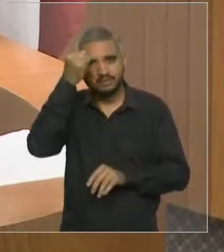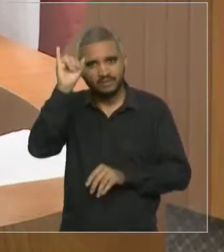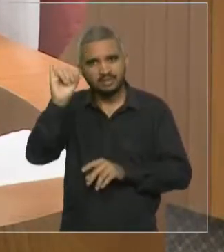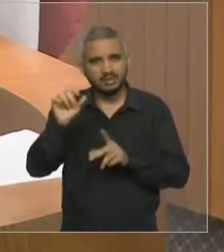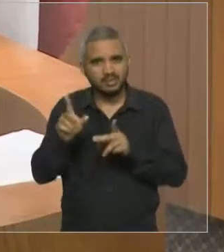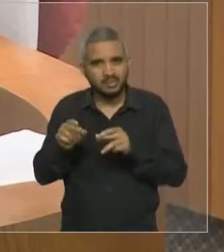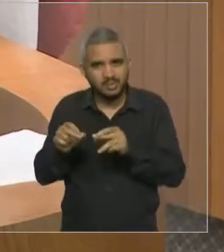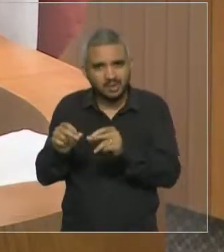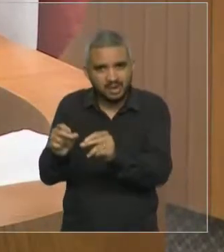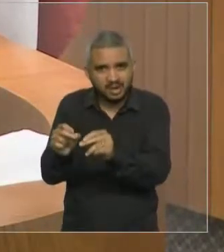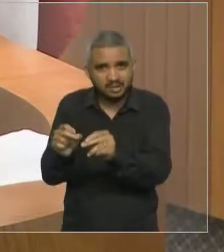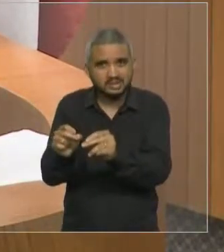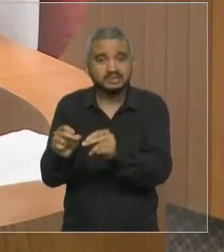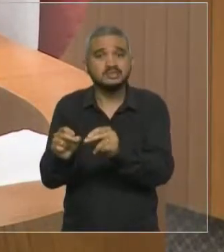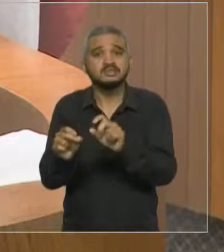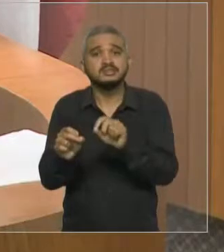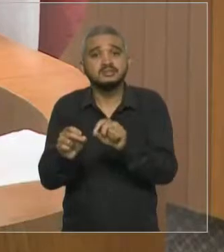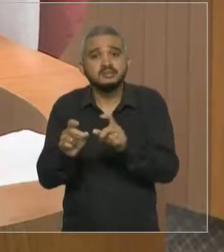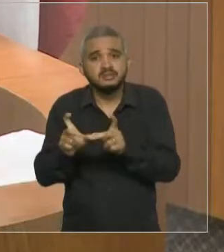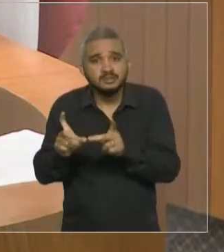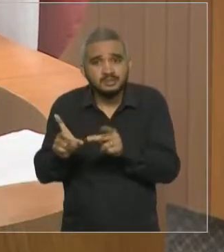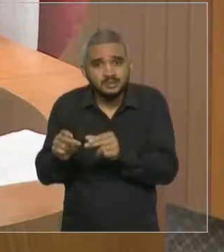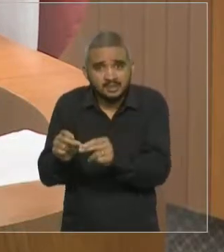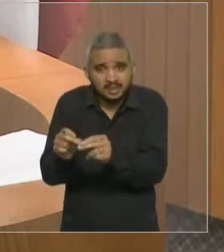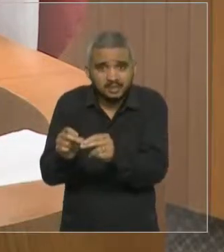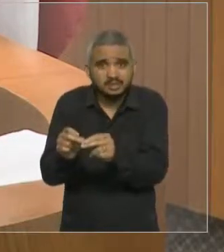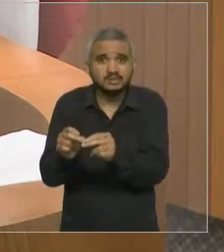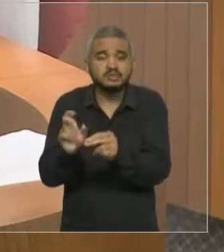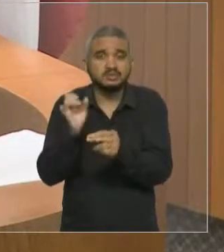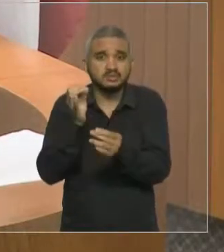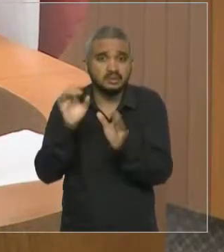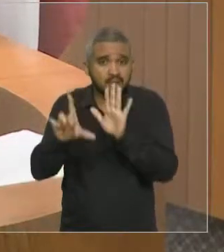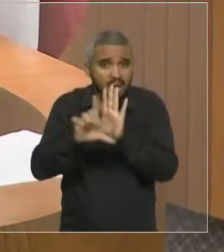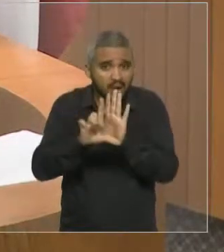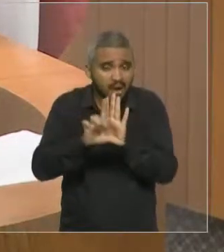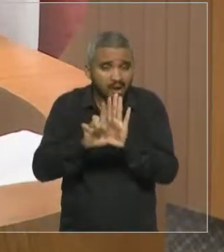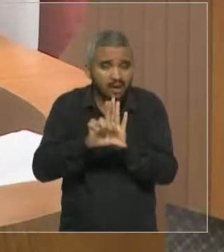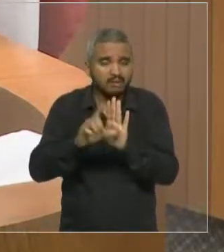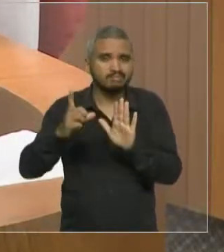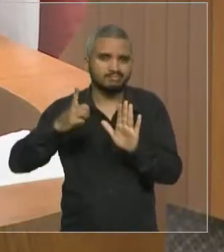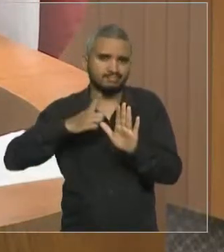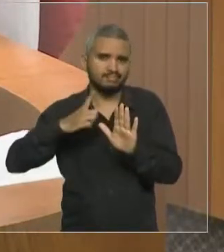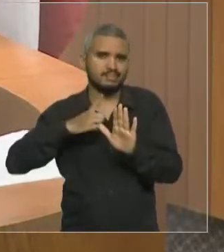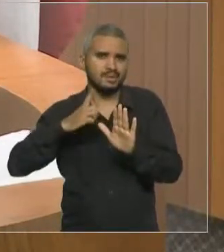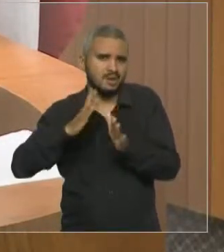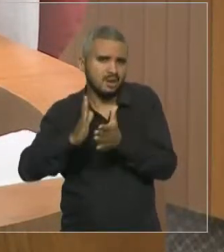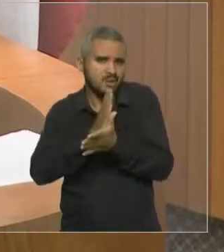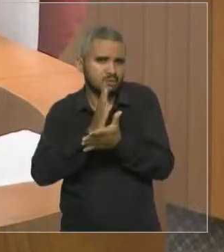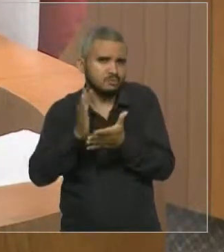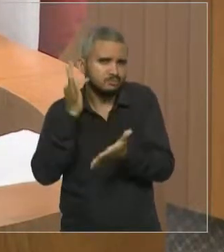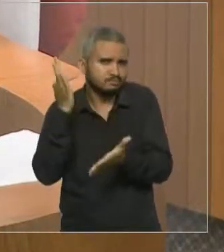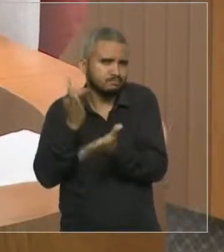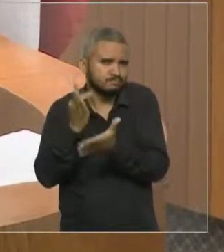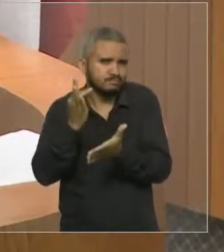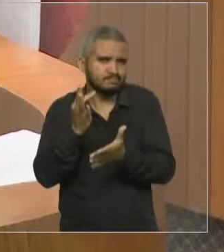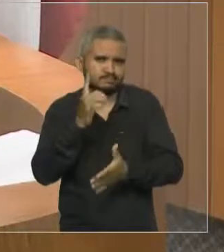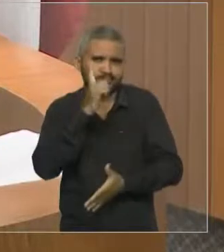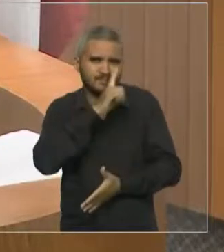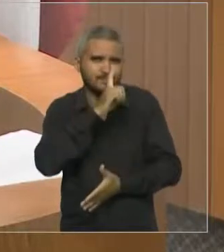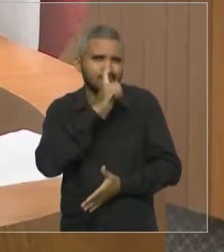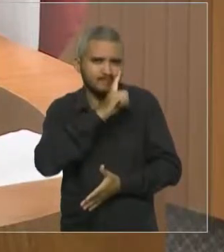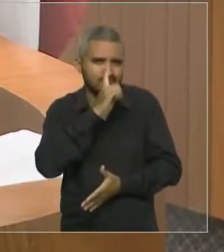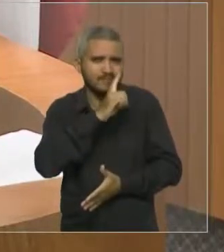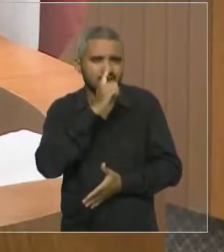ela dá margem a uma série de questionamentos quanto quanto à constitucionalidade da mesmo porque partiu de uma iniciativa